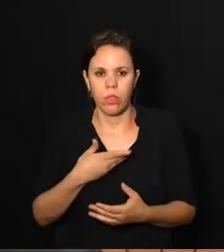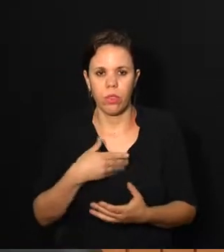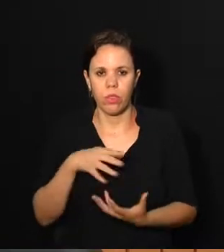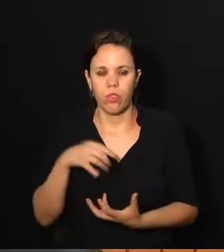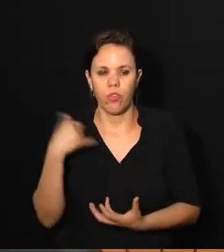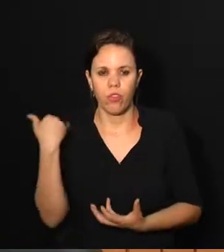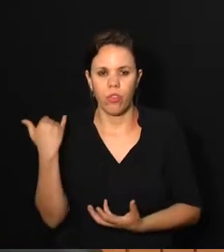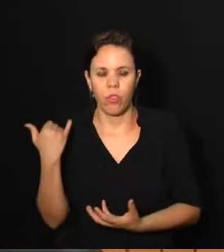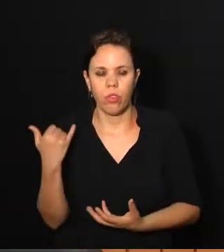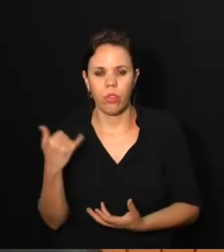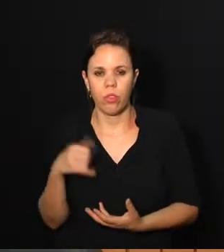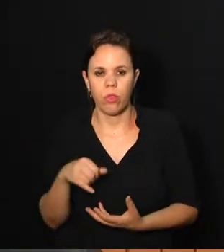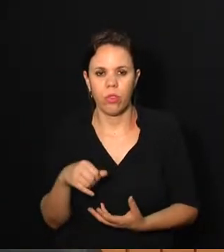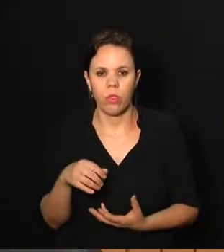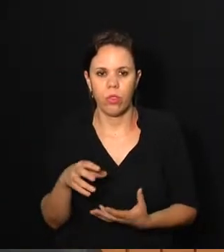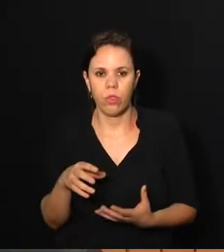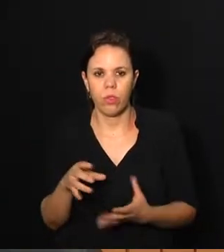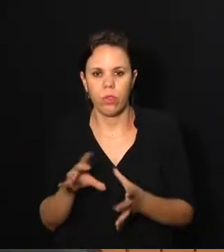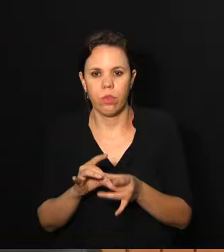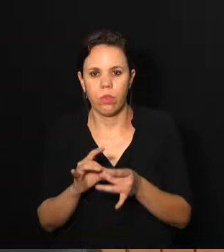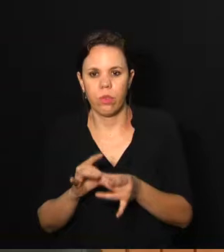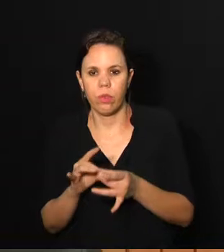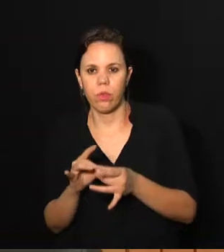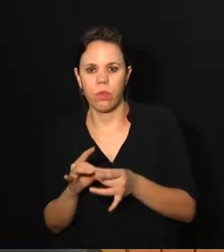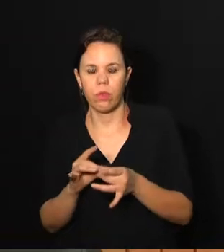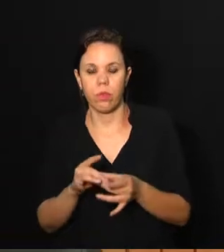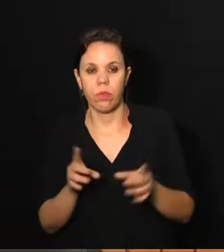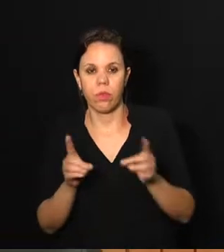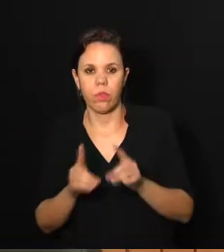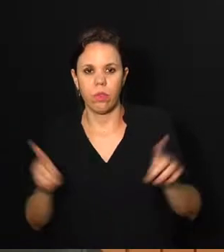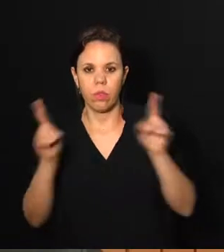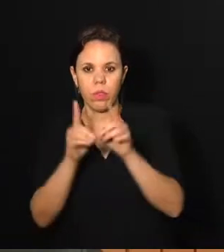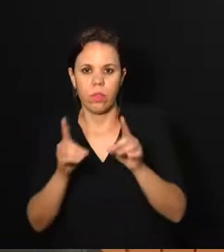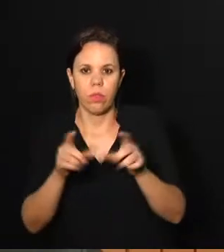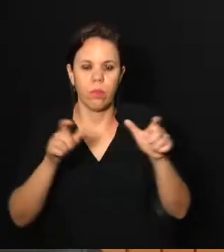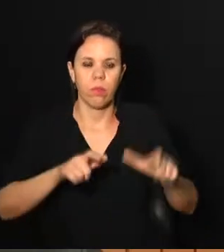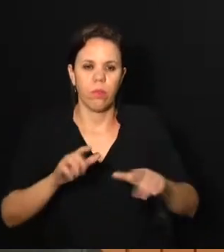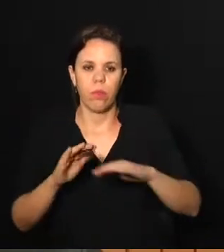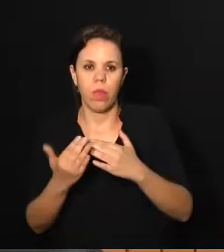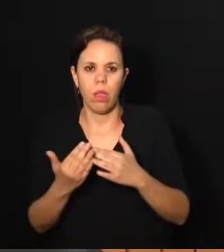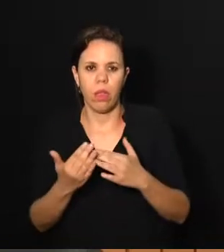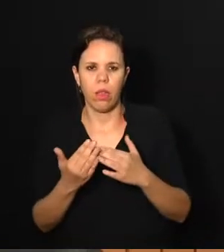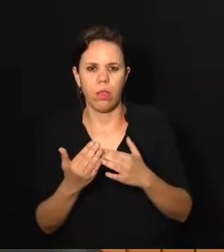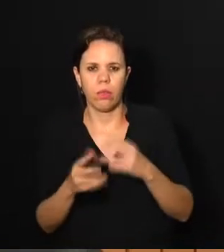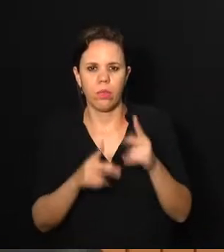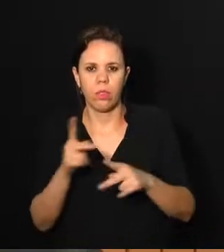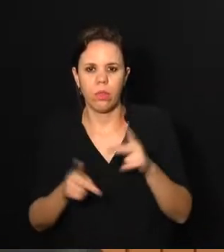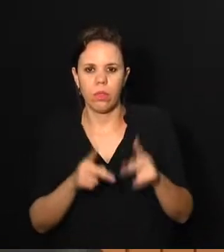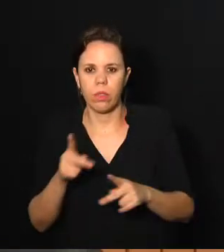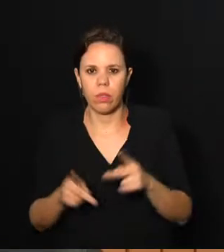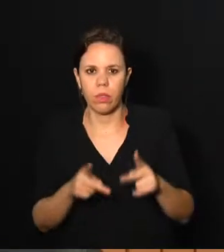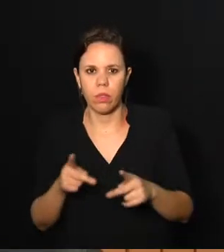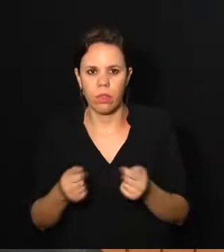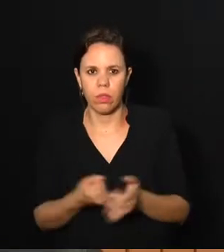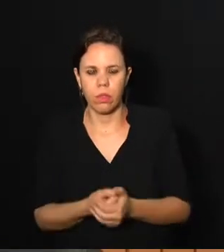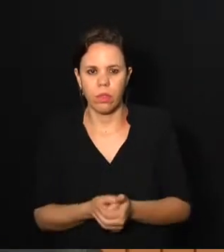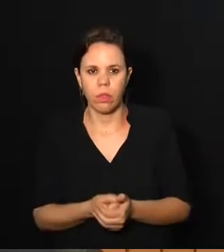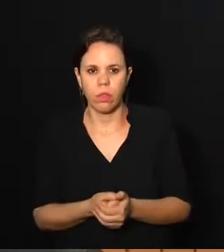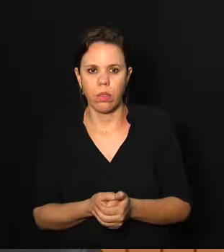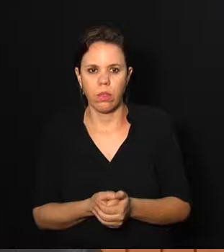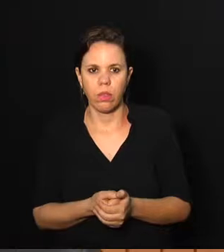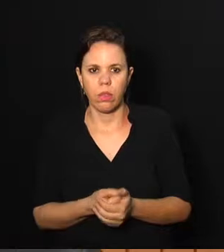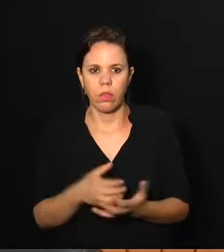de projetos, dentre eles Vila Dignidade, que é uma vila para habitações, voltado à